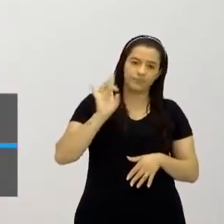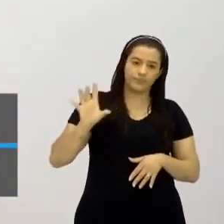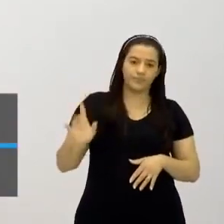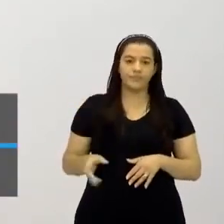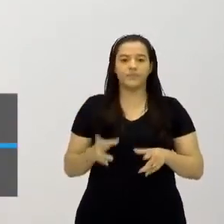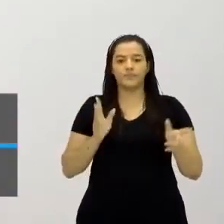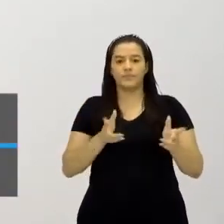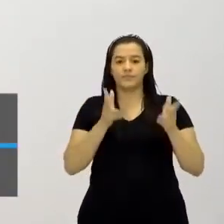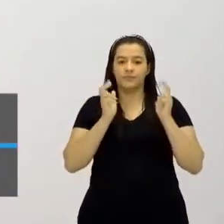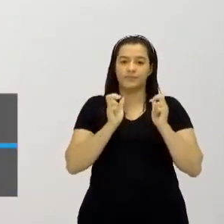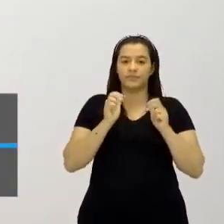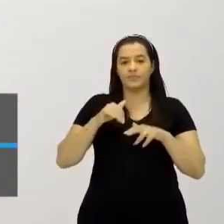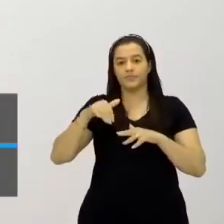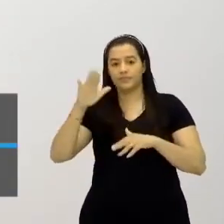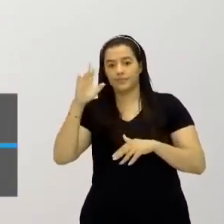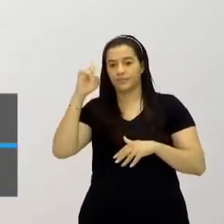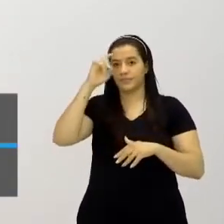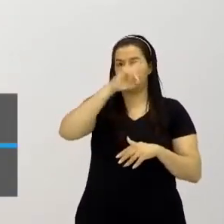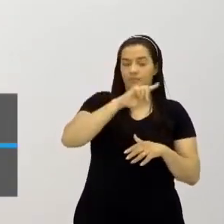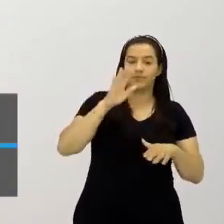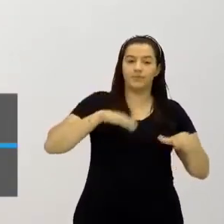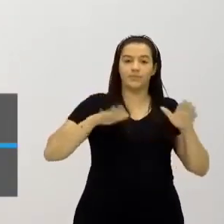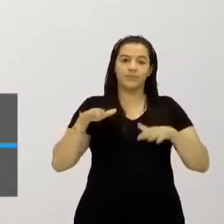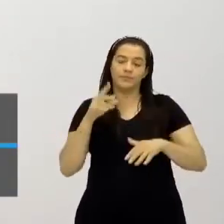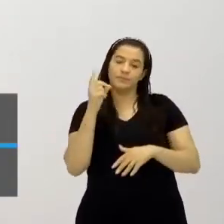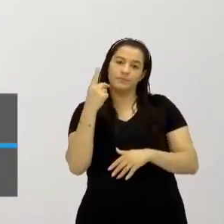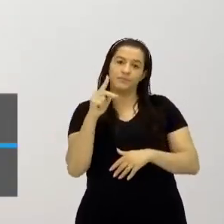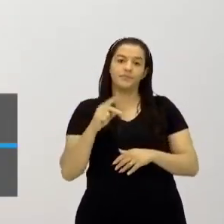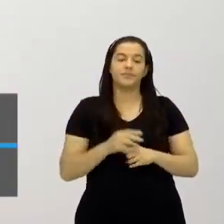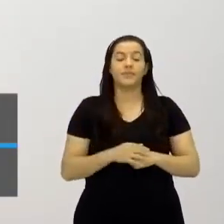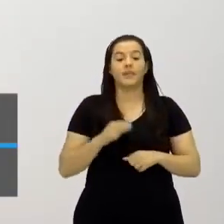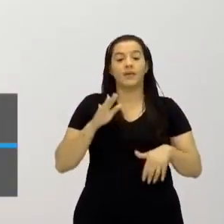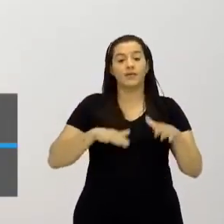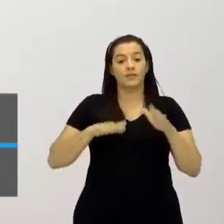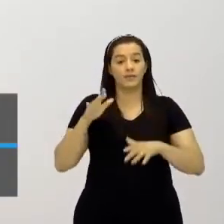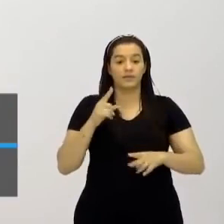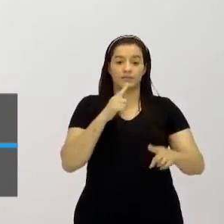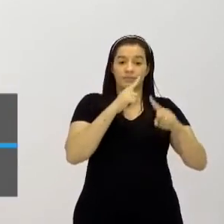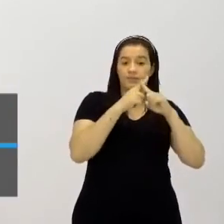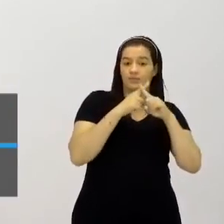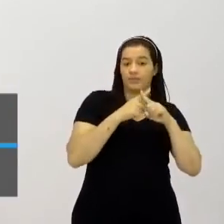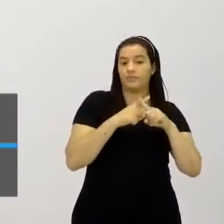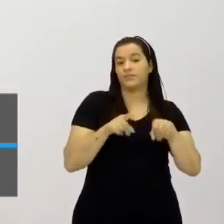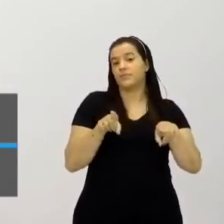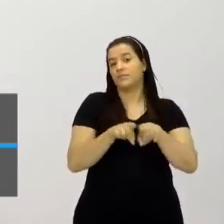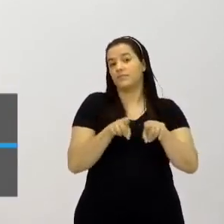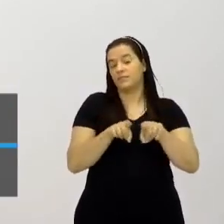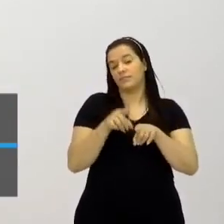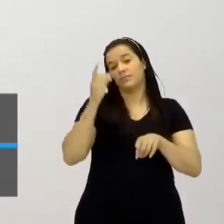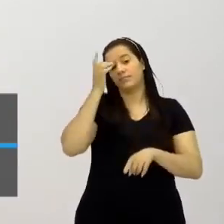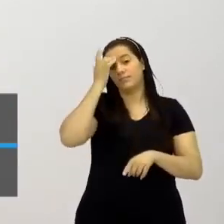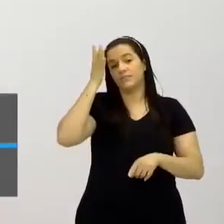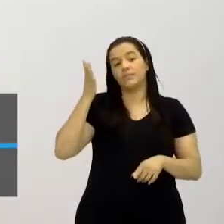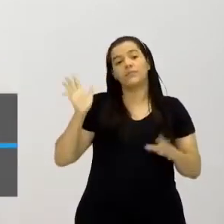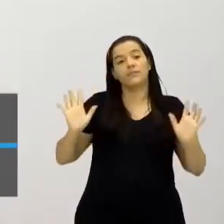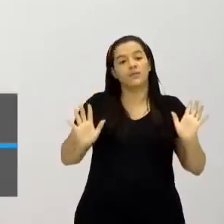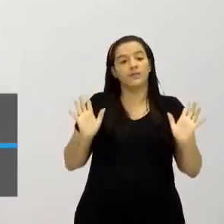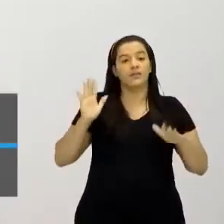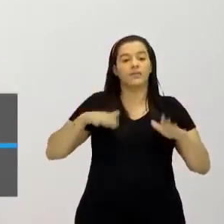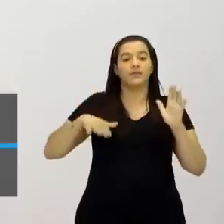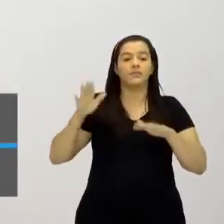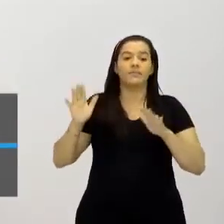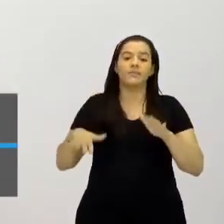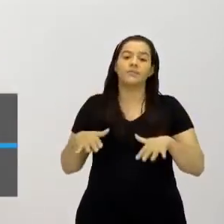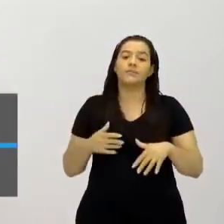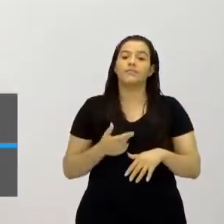Mais fácil ou mais difícil depende de você. Às vezes, a multiplicação pode ser mais fácil também. Vai depender também da